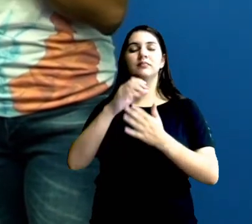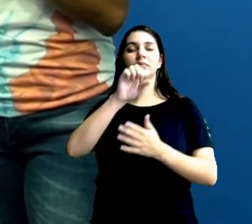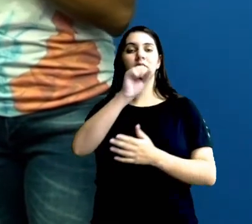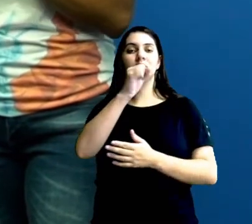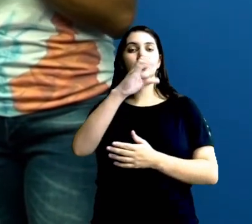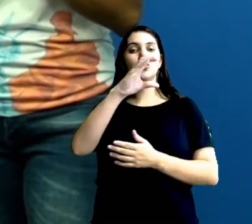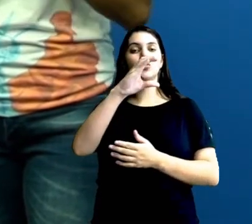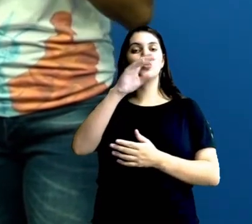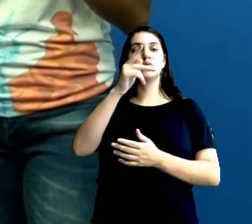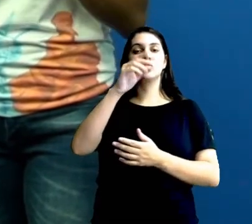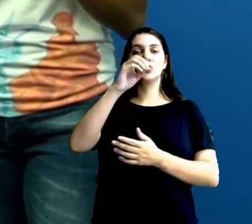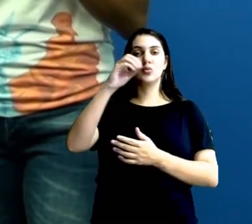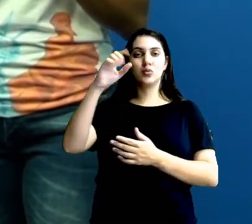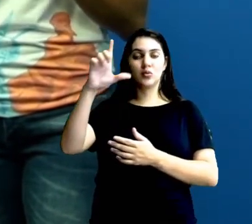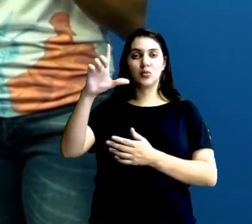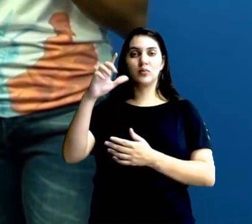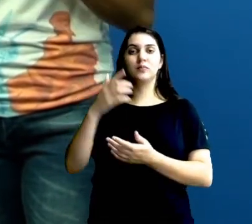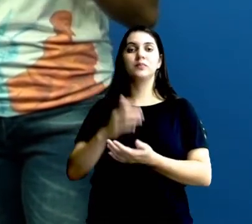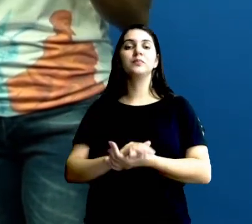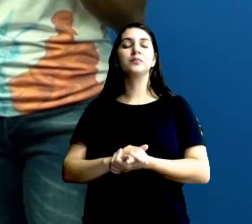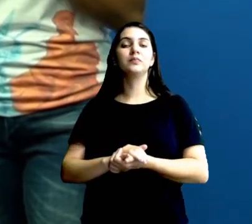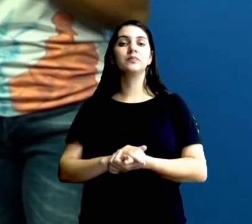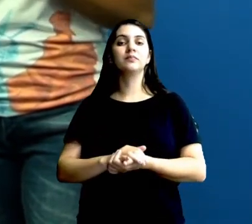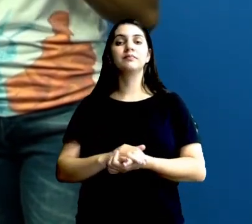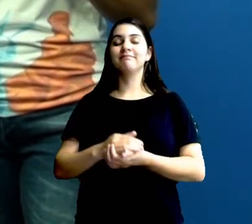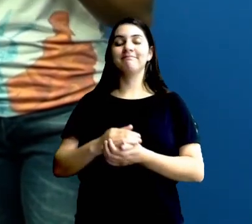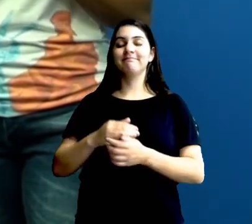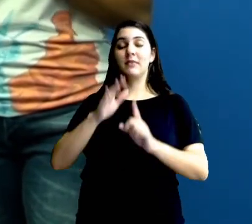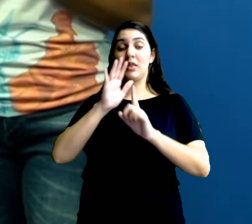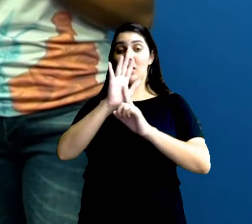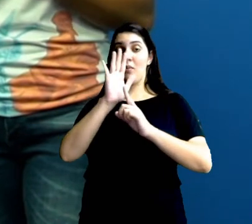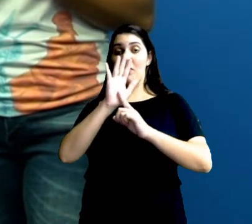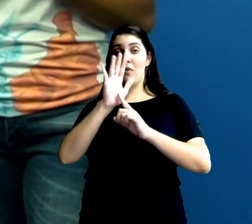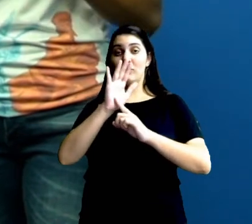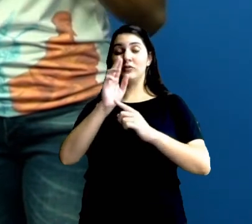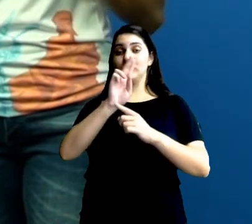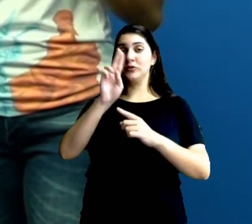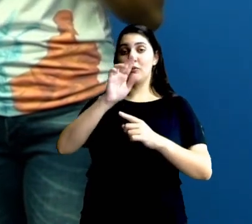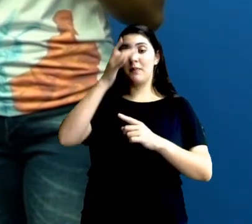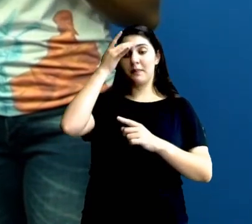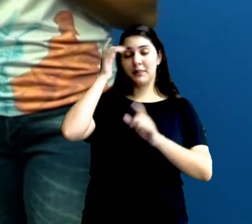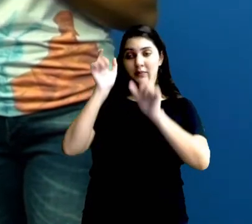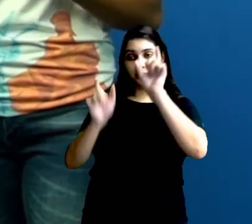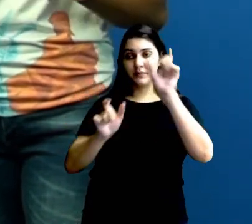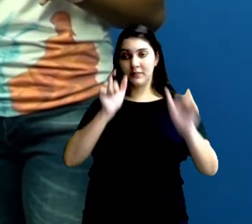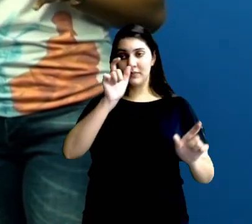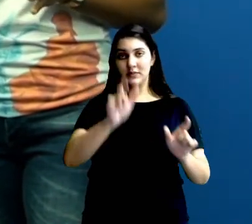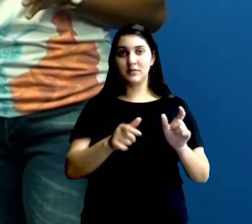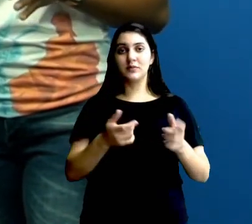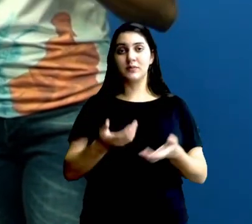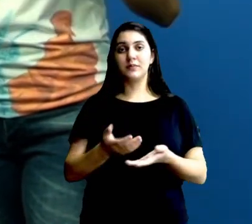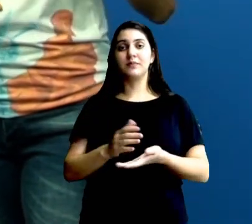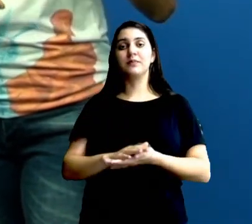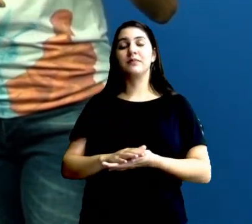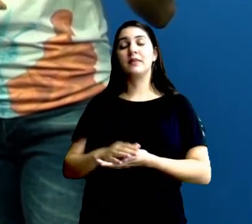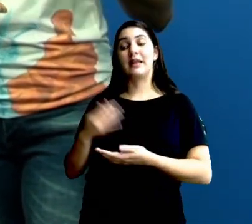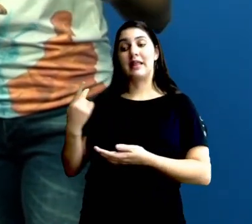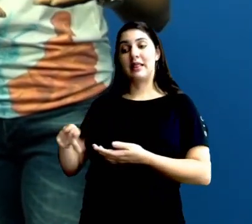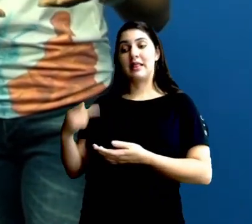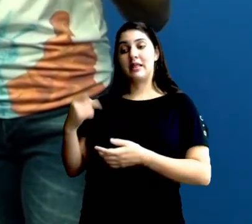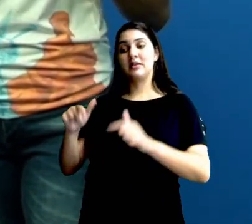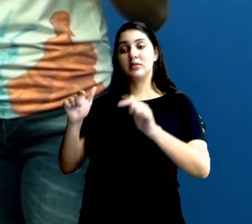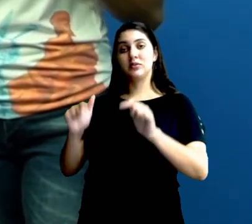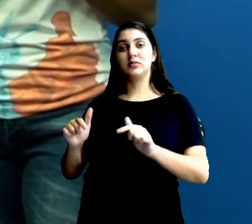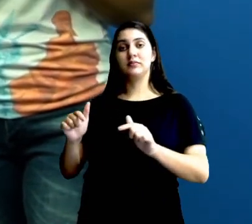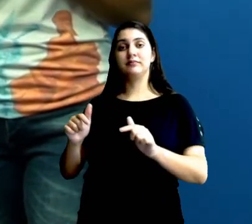aí, ó, se referindo, name é nome, não indica nome de ninguém, então não existe aí nenhum membro da família. Então, nesse